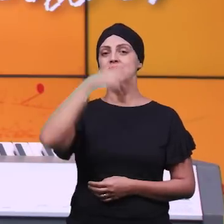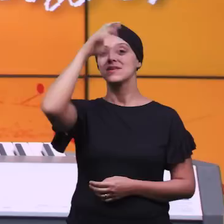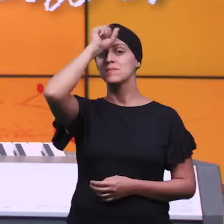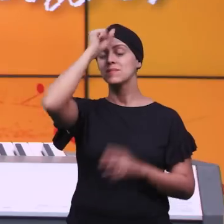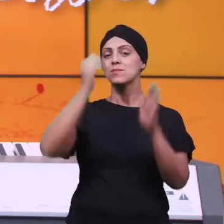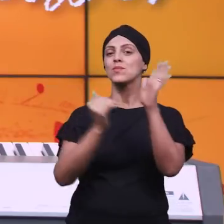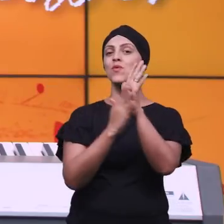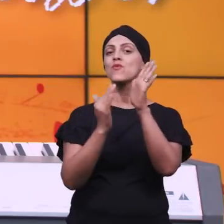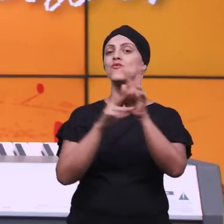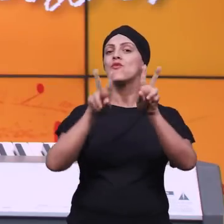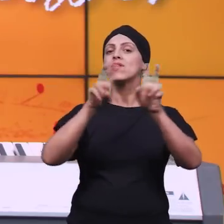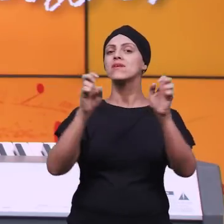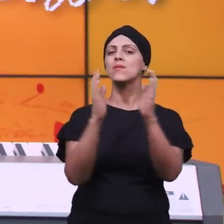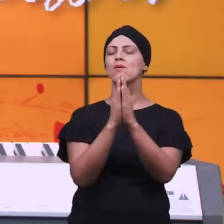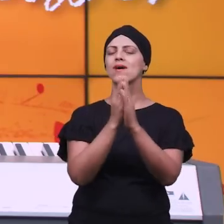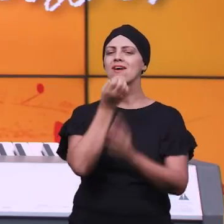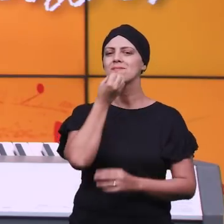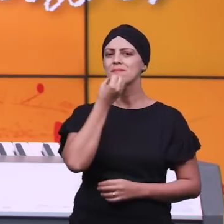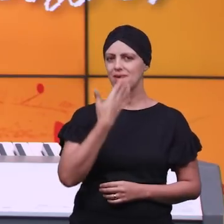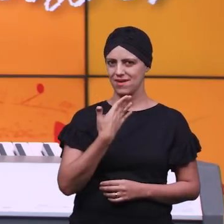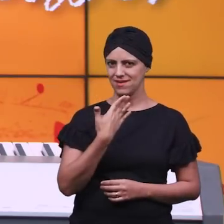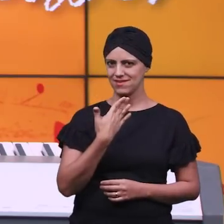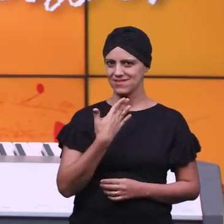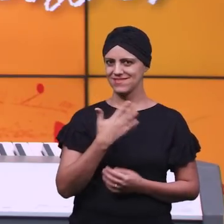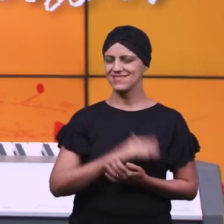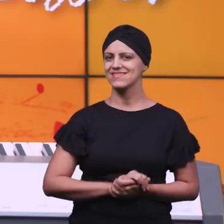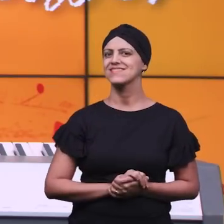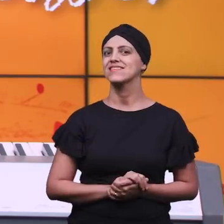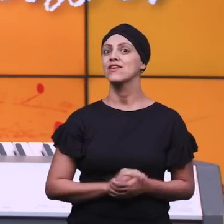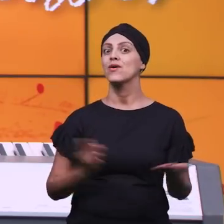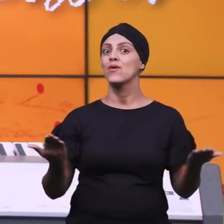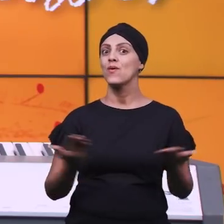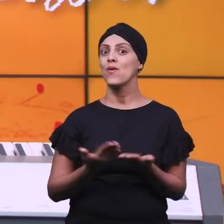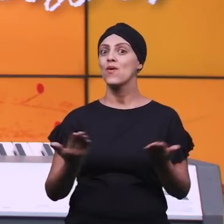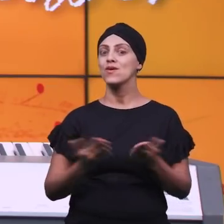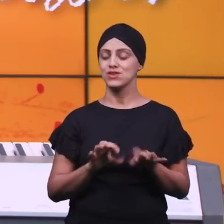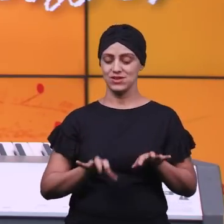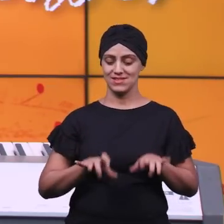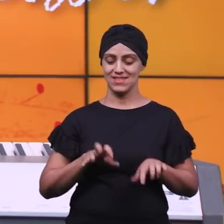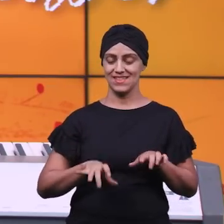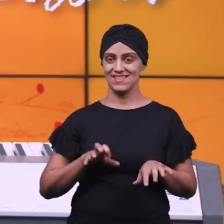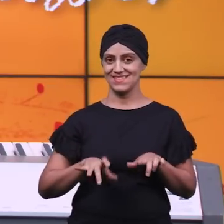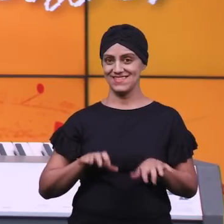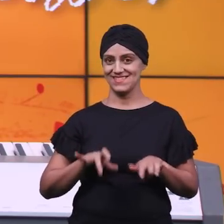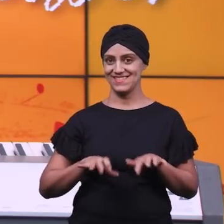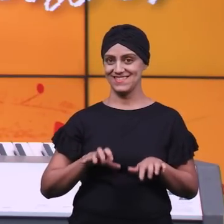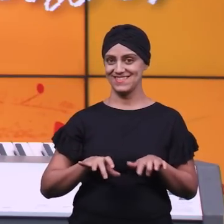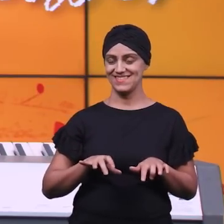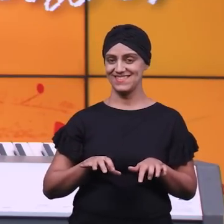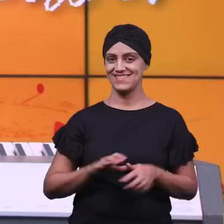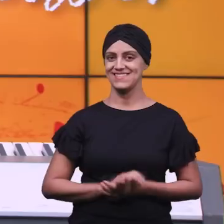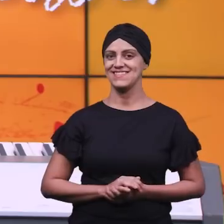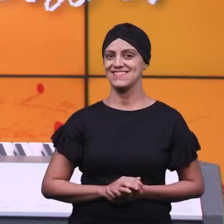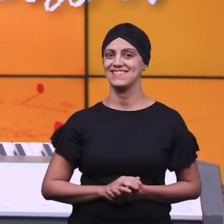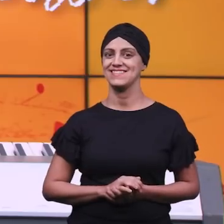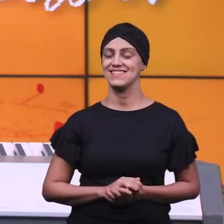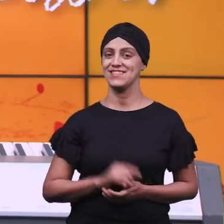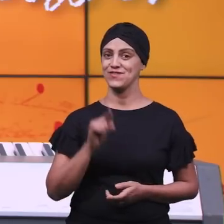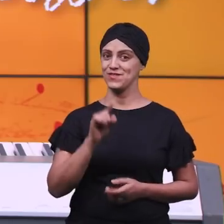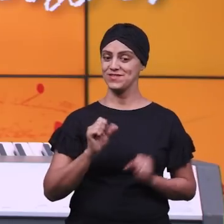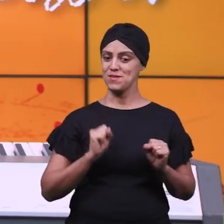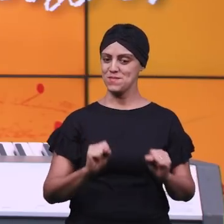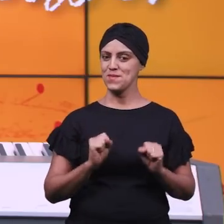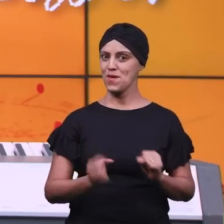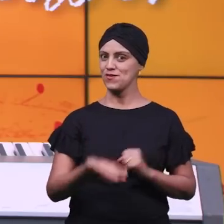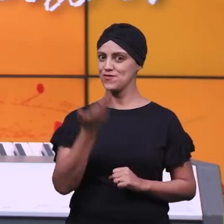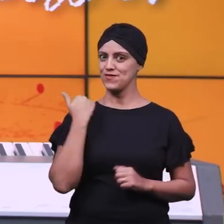aprendendo o louvor Orar Faz Bem e hoje será mais direcionado para os tecladistas. Mas você pode